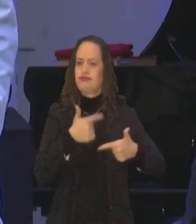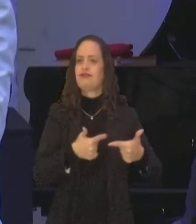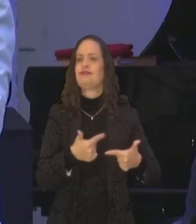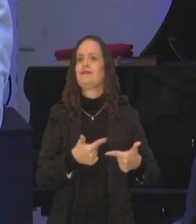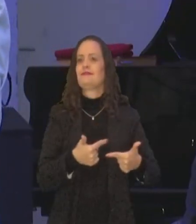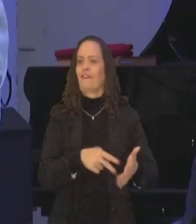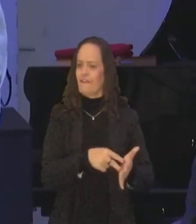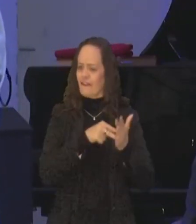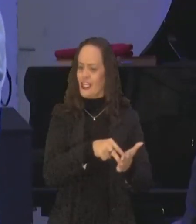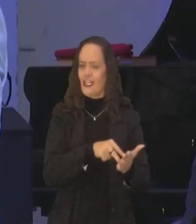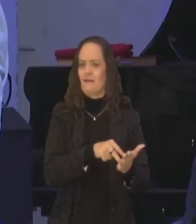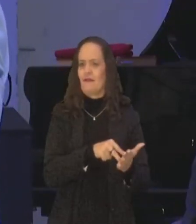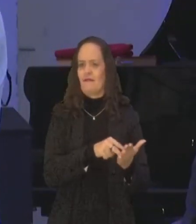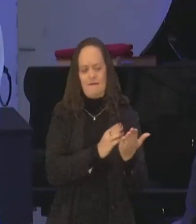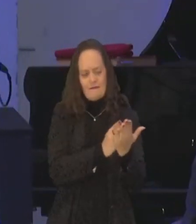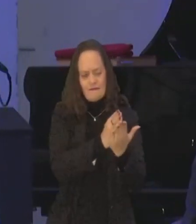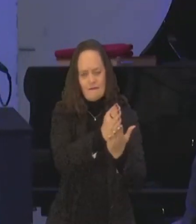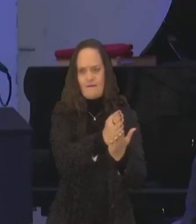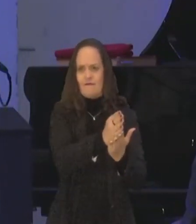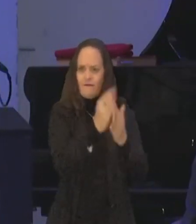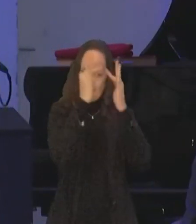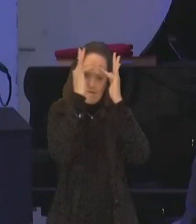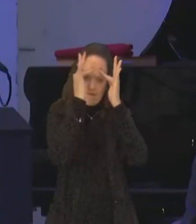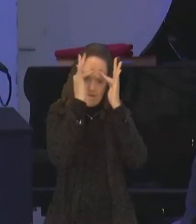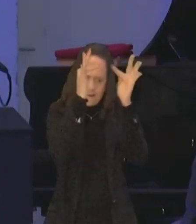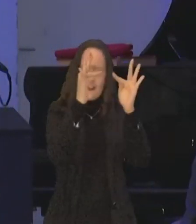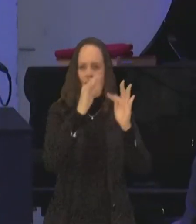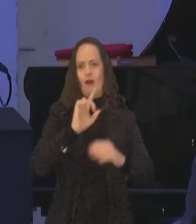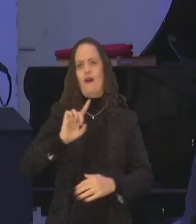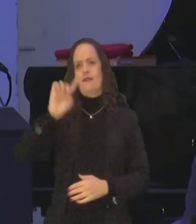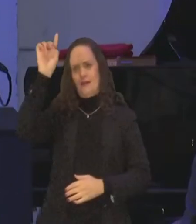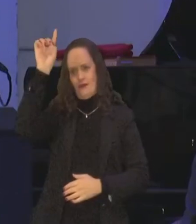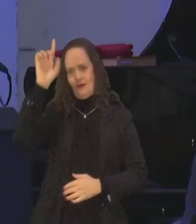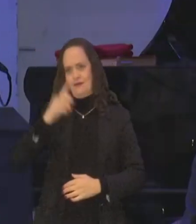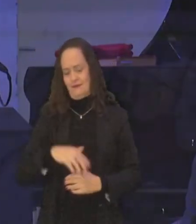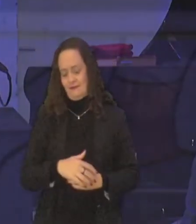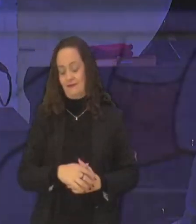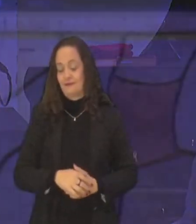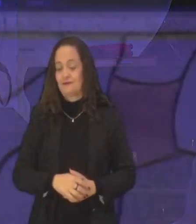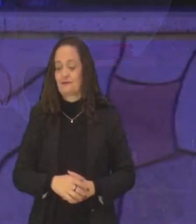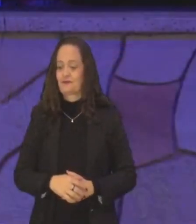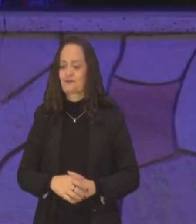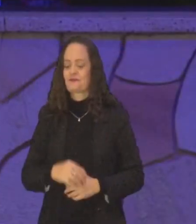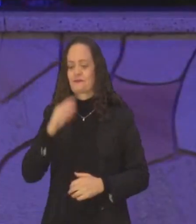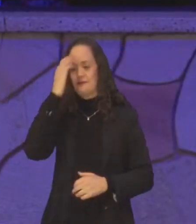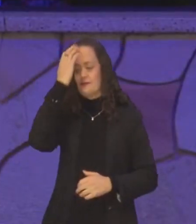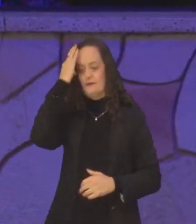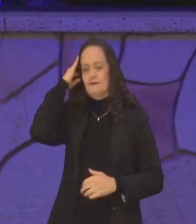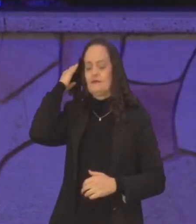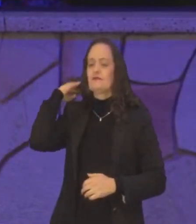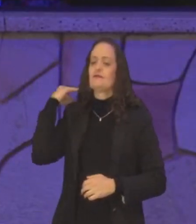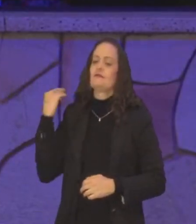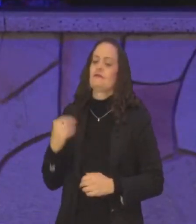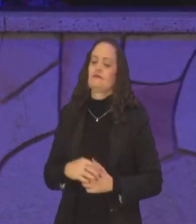se mantendo fiel, perseverante na mensagem do Senhor.